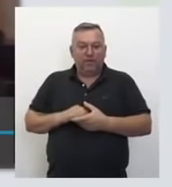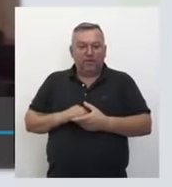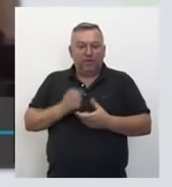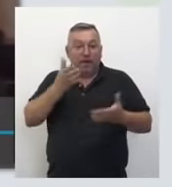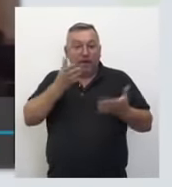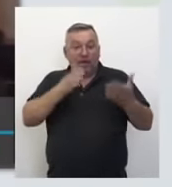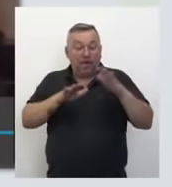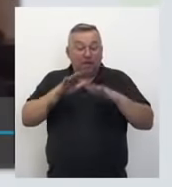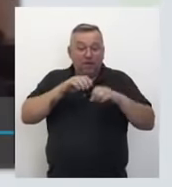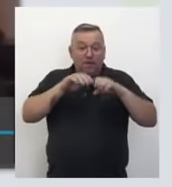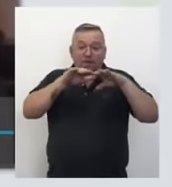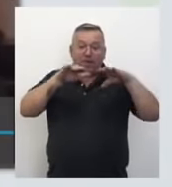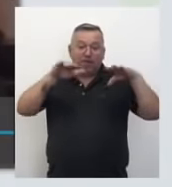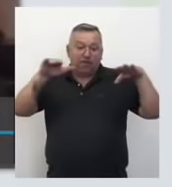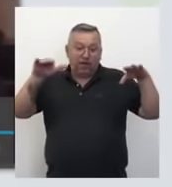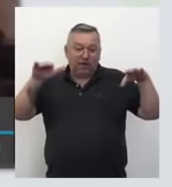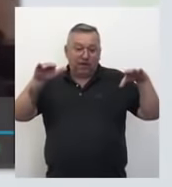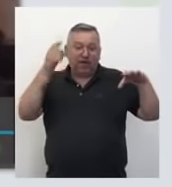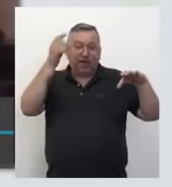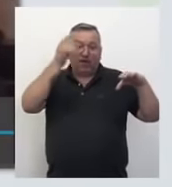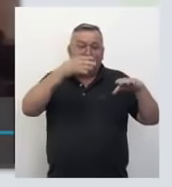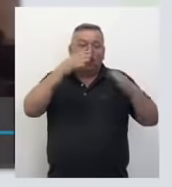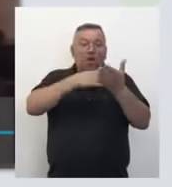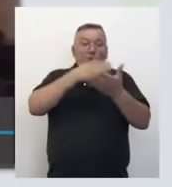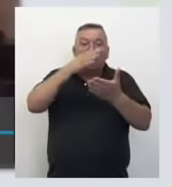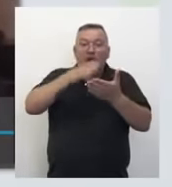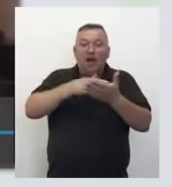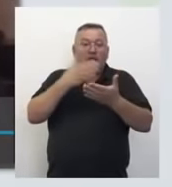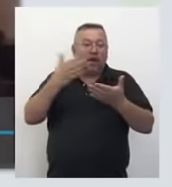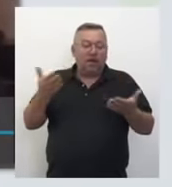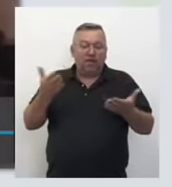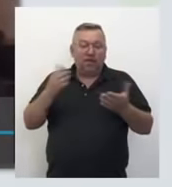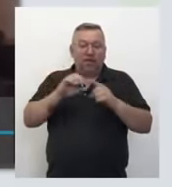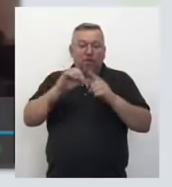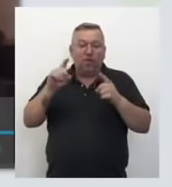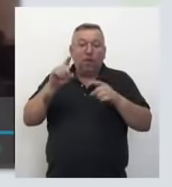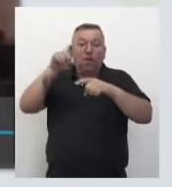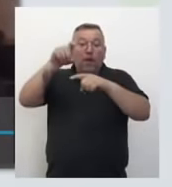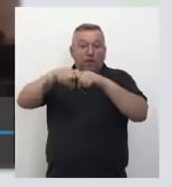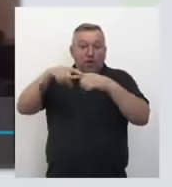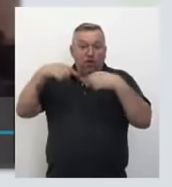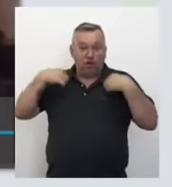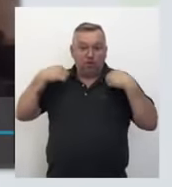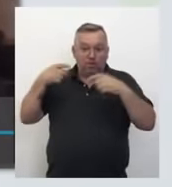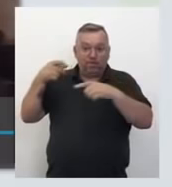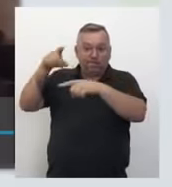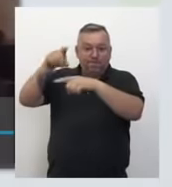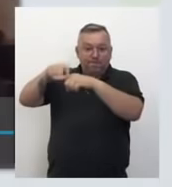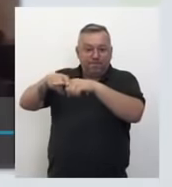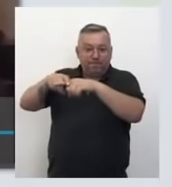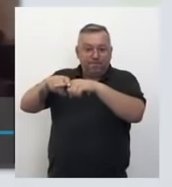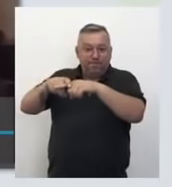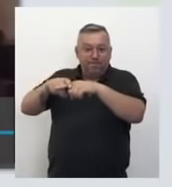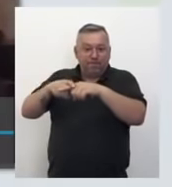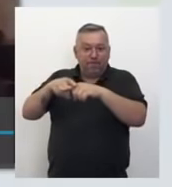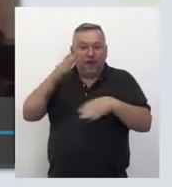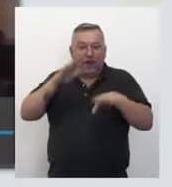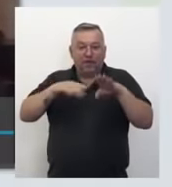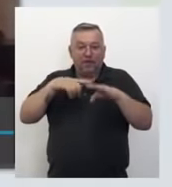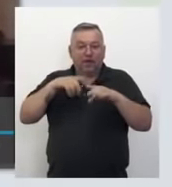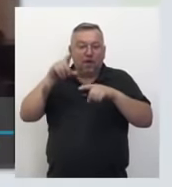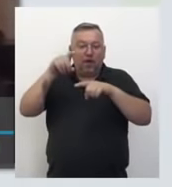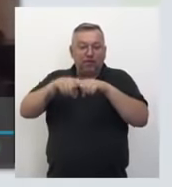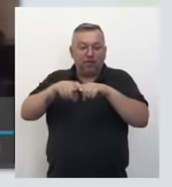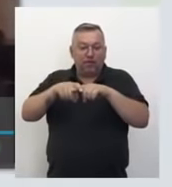Talvez uma prateleira para deixar algum livro que não lê mais, ou um cabide. Nas praças às vezes tem isso, né? Um